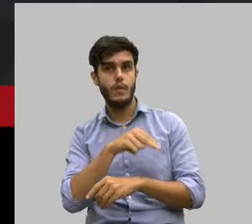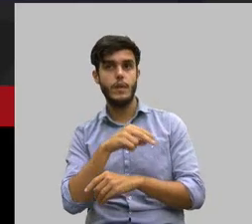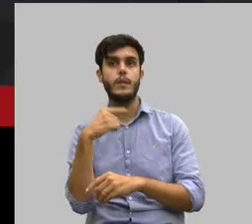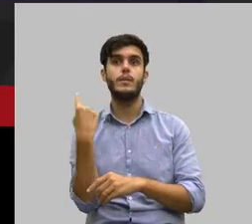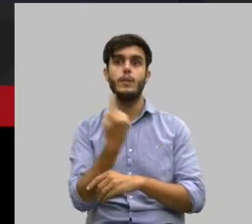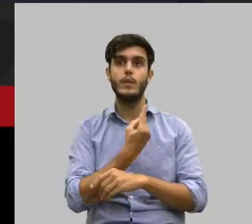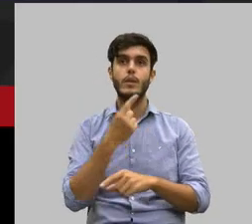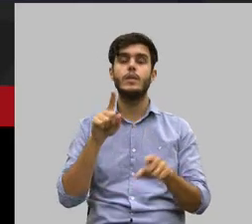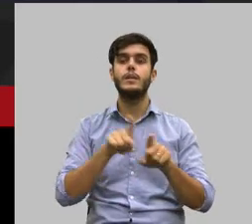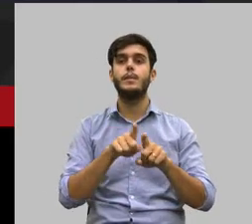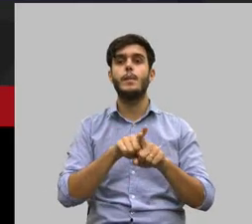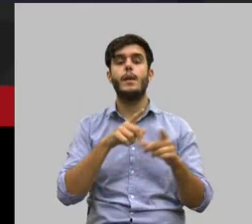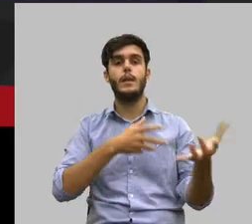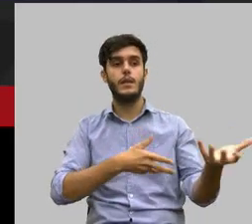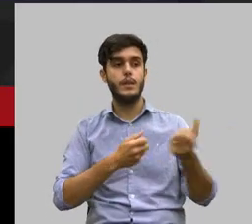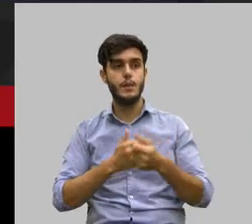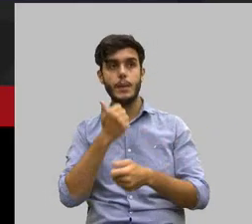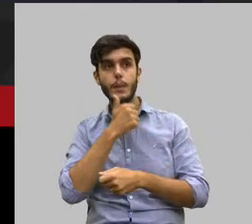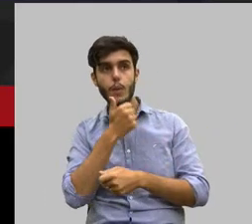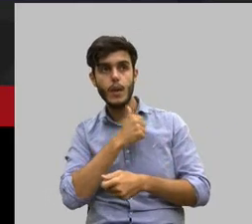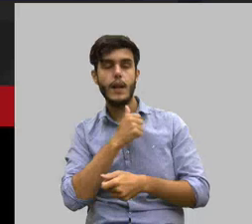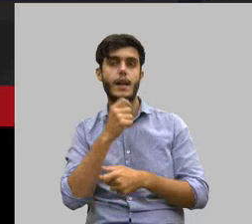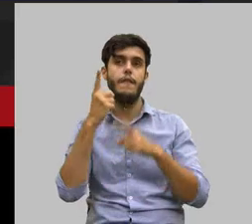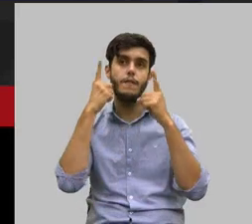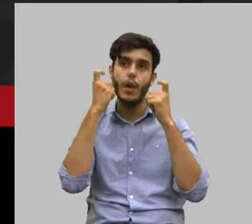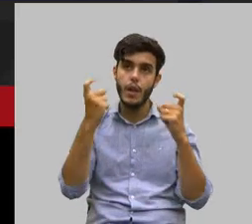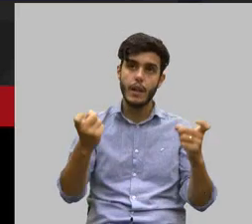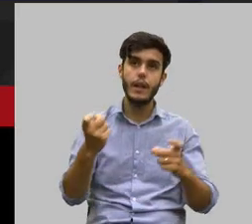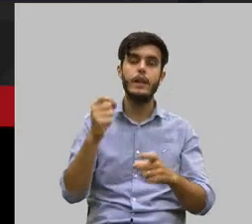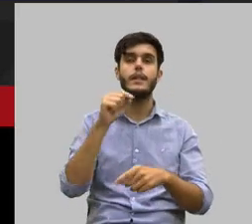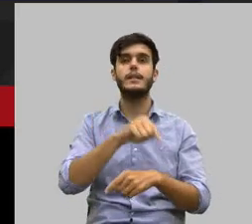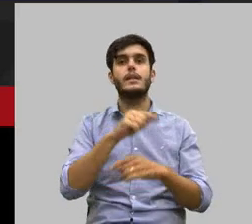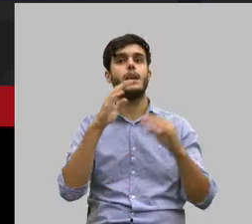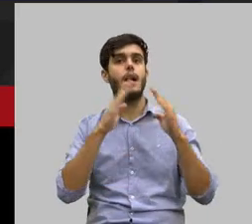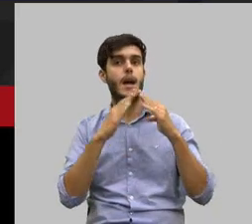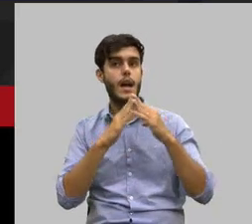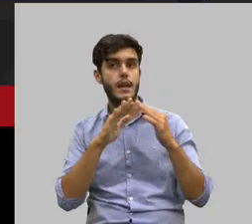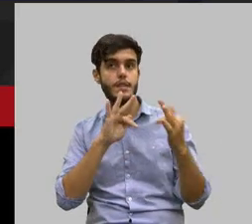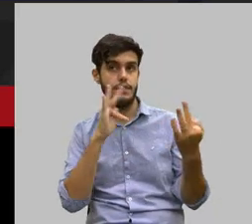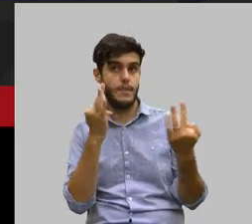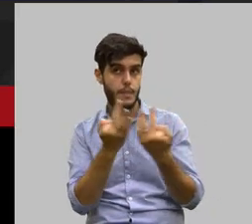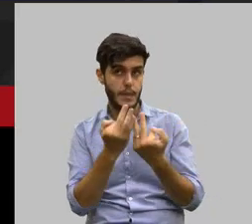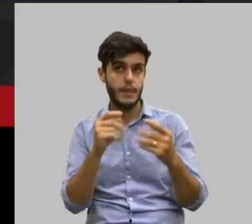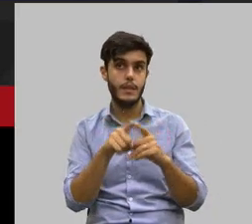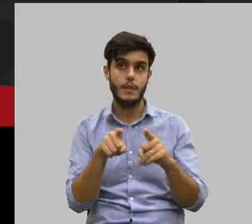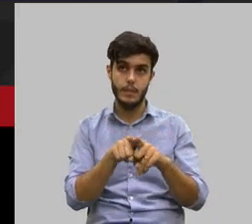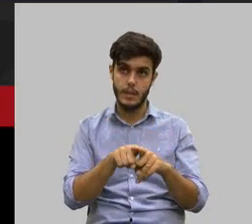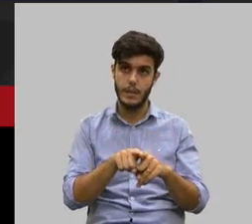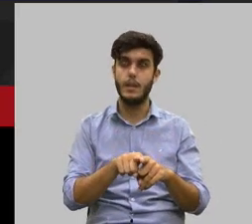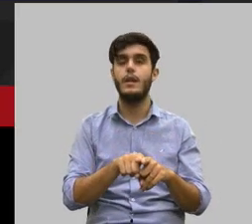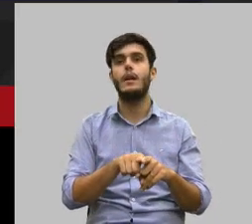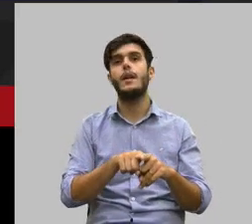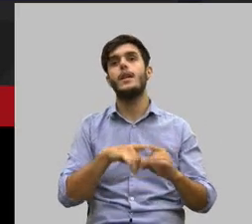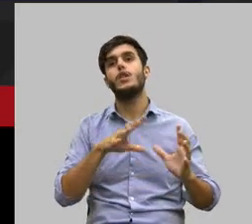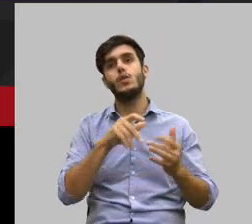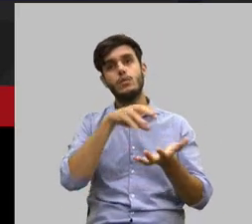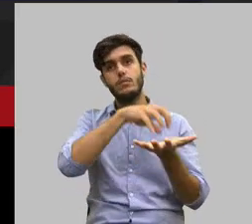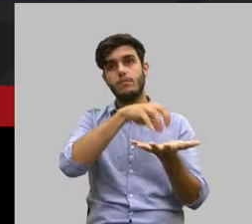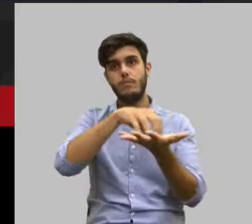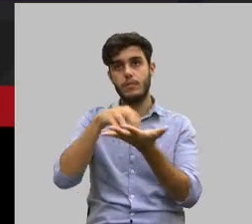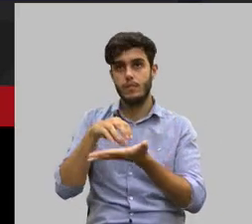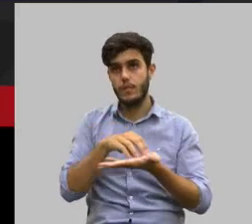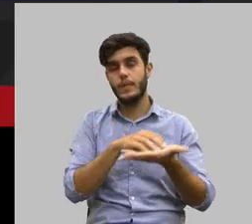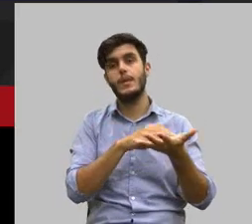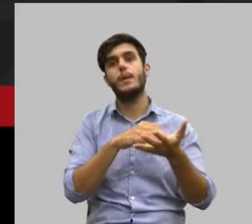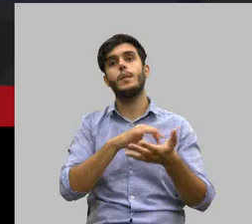guia de atendimento às mulheres em situação de violência eh doméstica e familiar para disseminação em todas as unidades da Polícia Civil